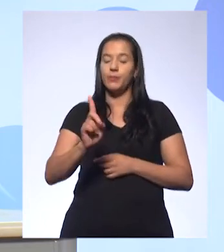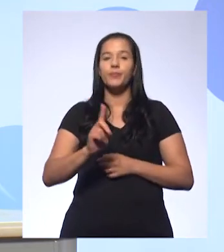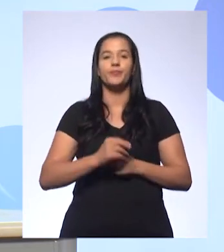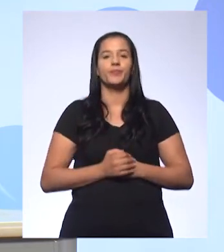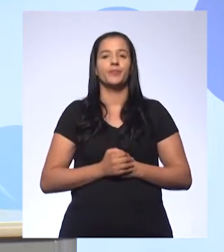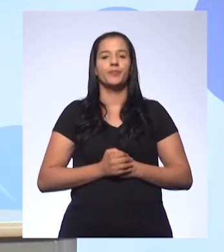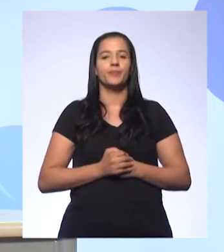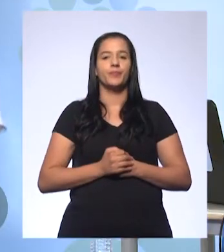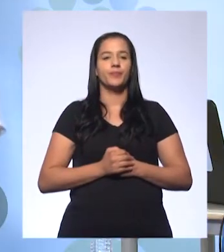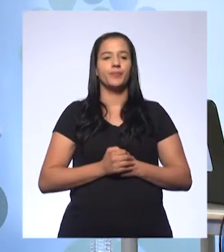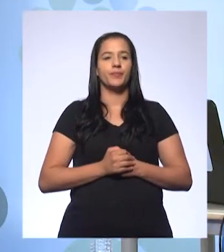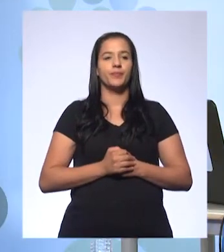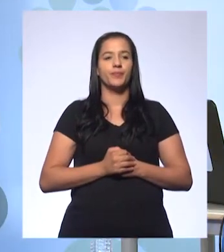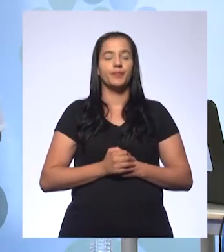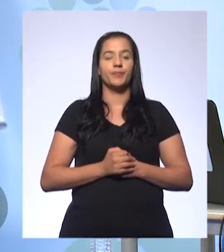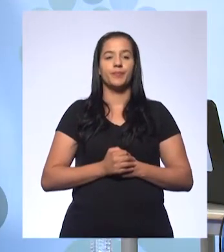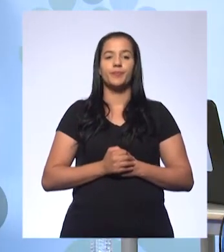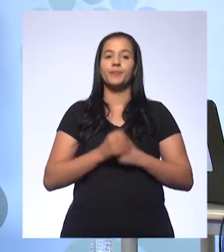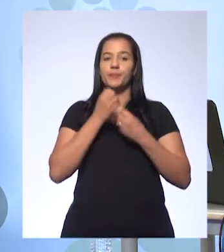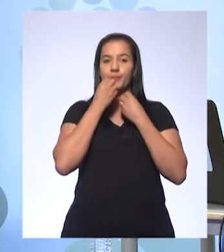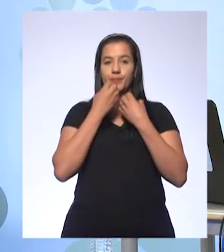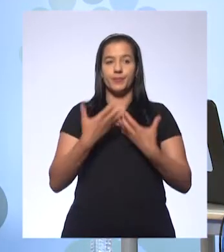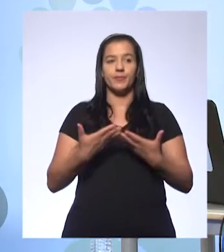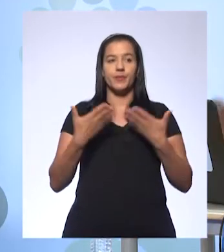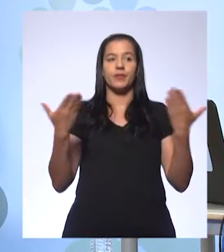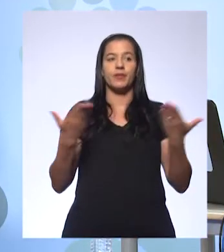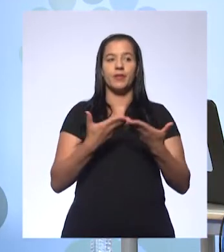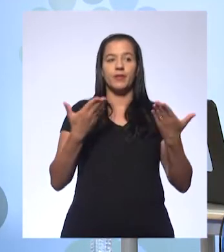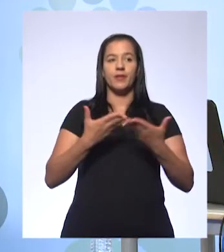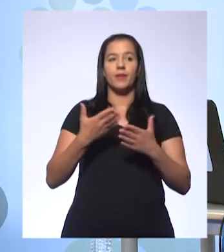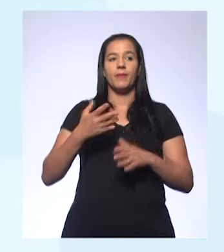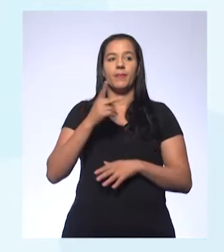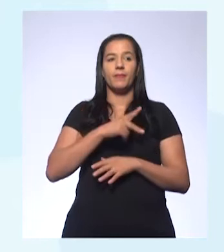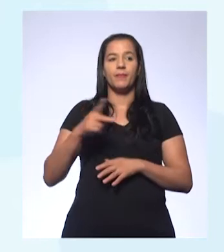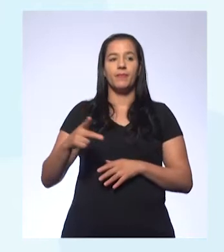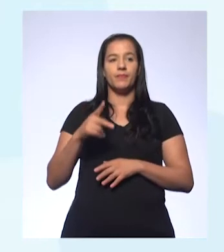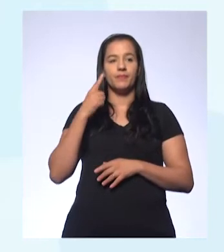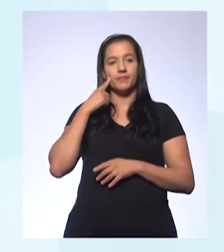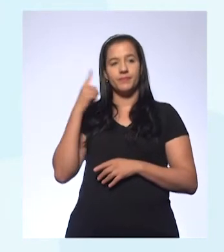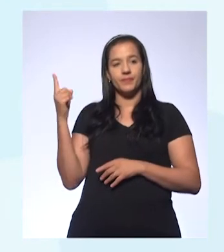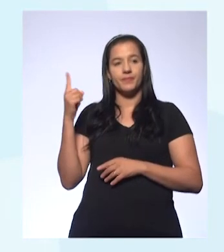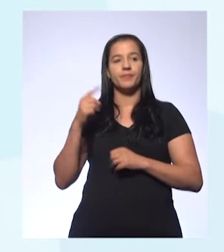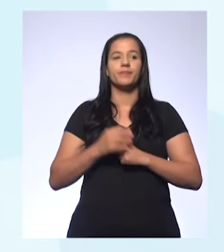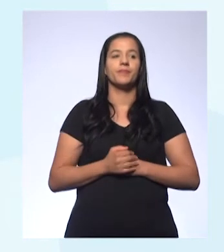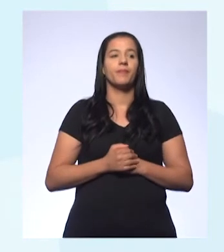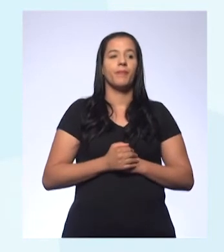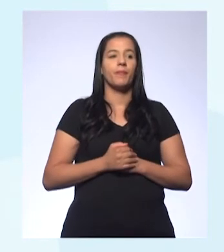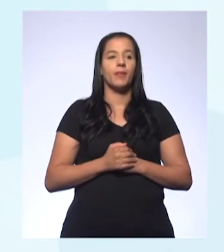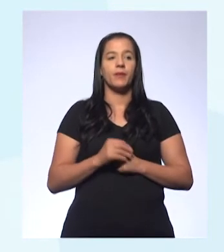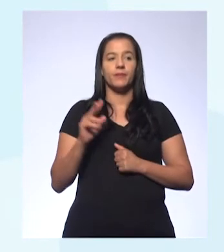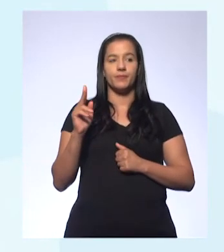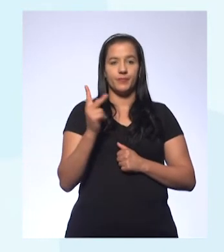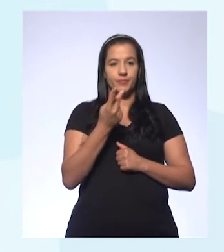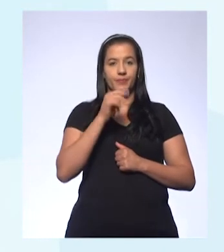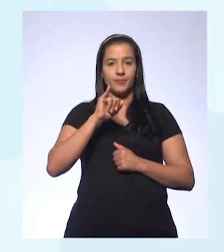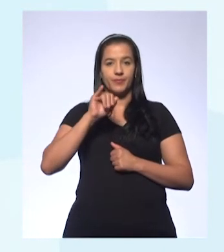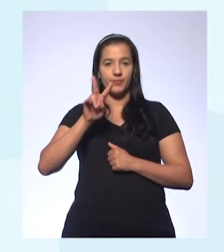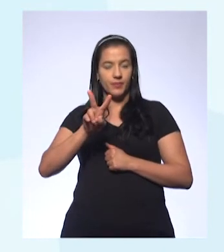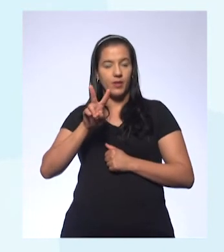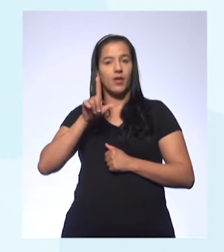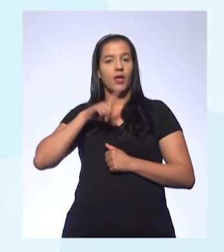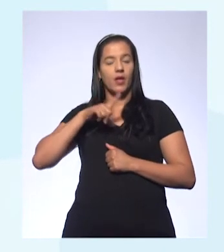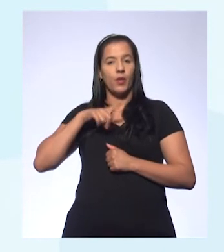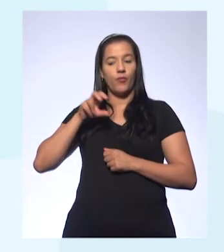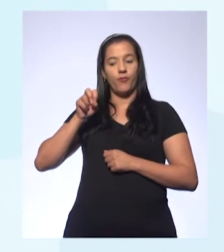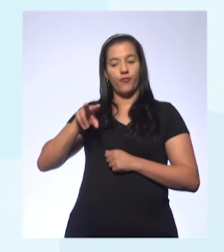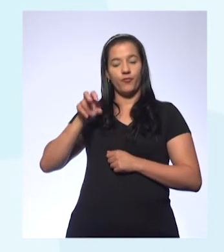Muito bem, vamos ver aí o que a professora Dani deixou para a gente de resposta aí, ó. O HIV é um vírus que infecta os